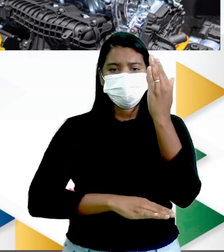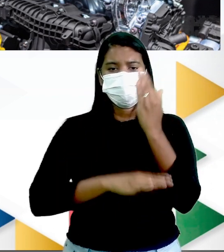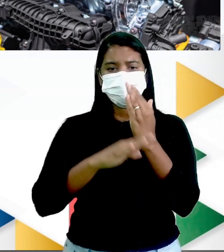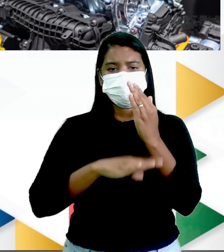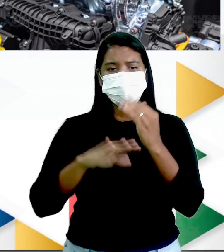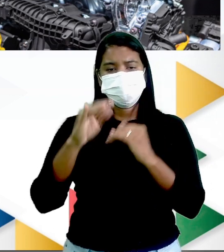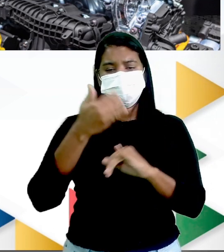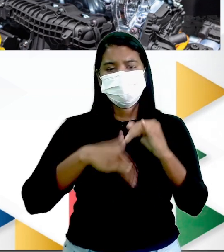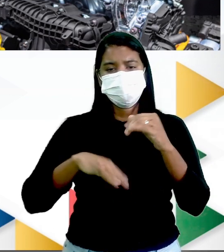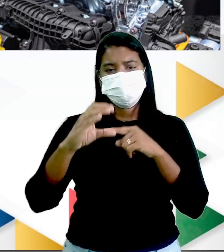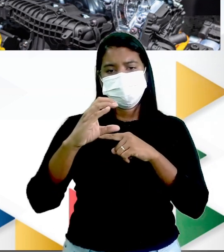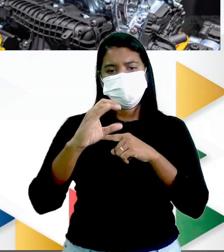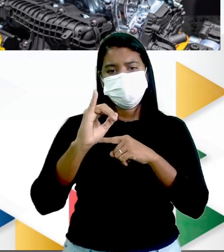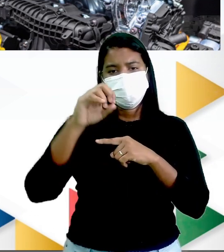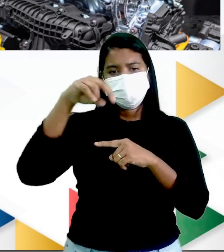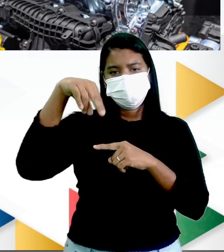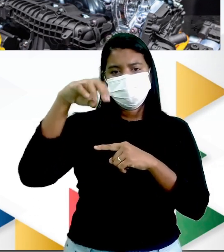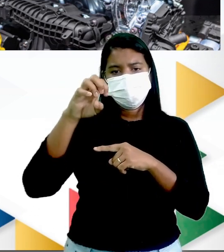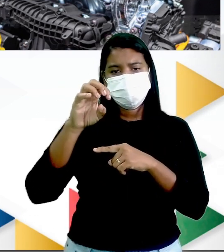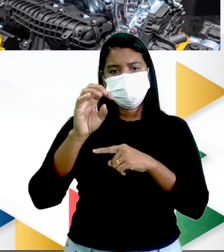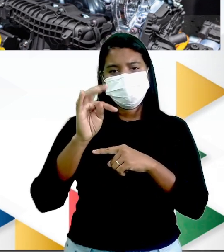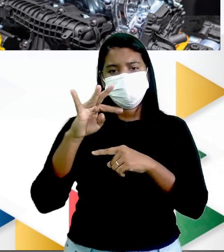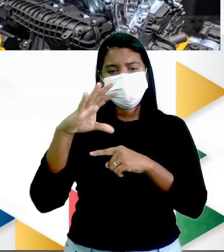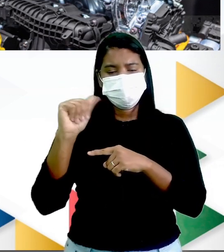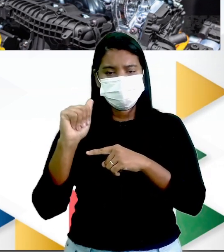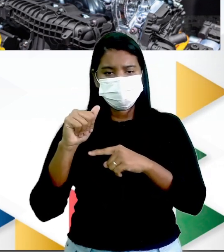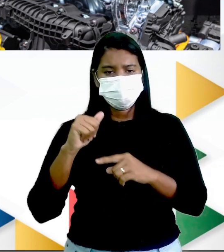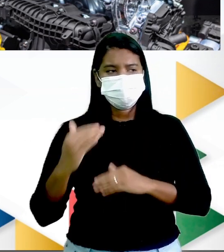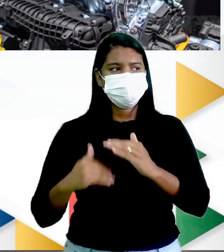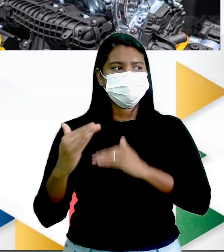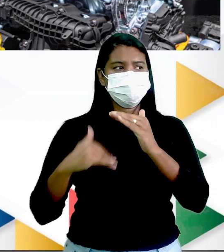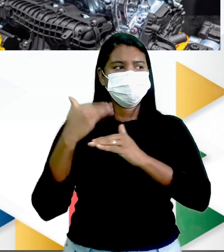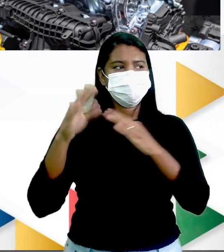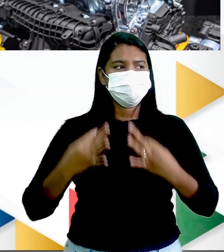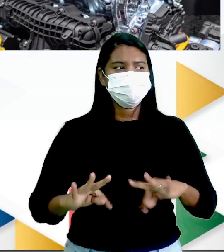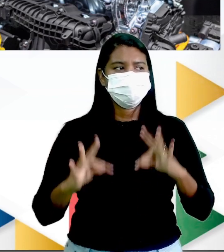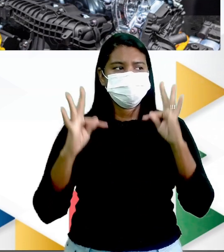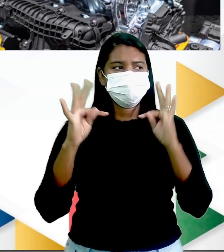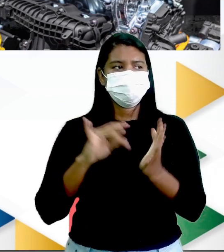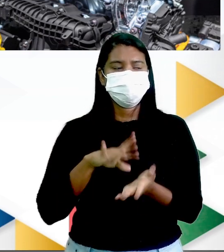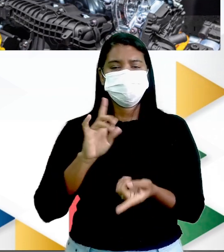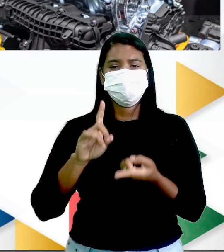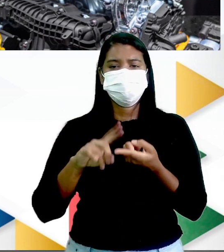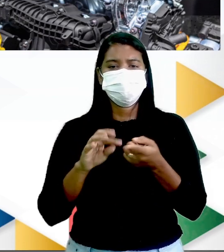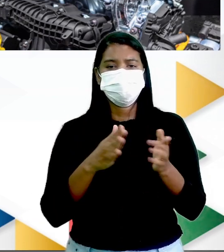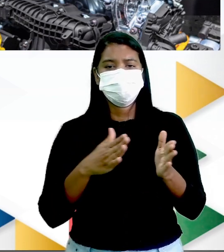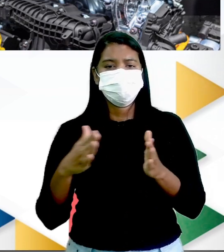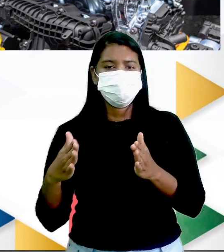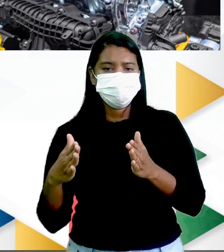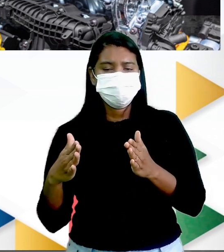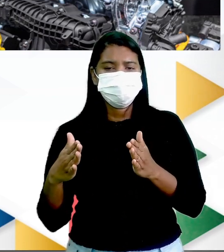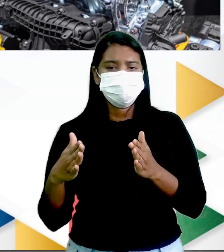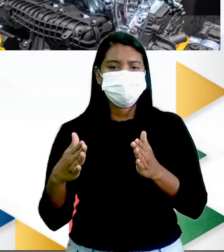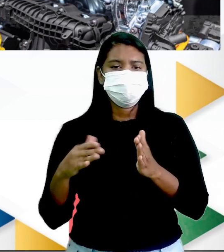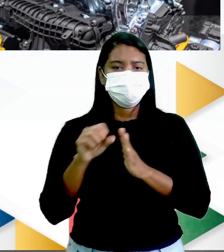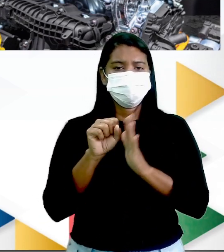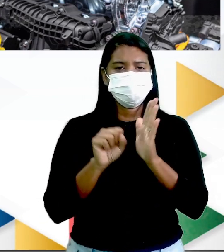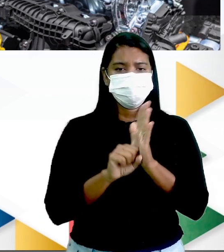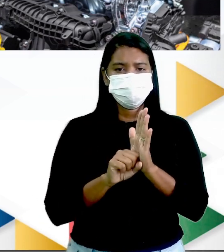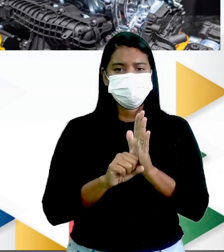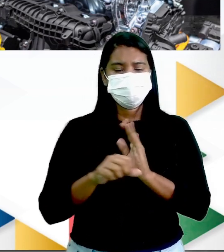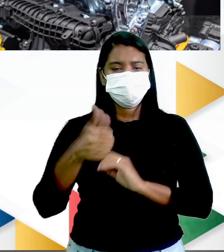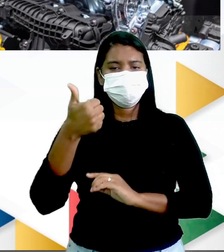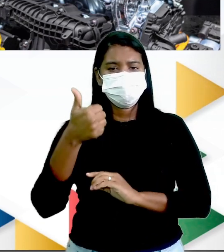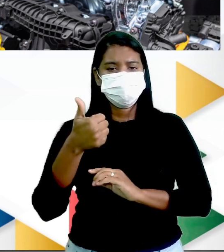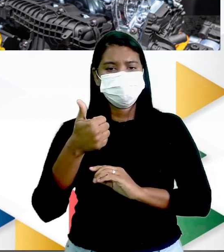energia cinética. Então veja a grande evolução na tecnologia, isso partindo lá no século I